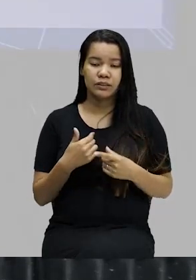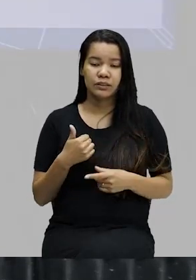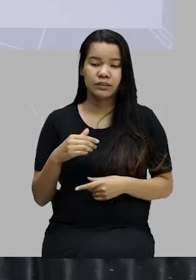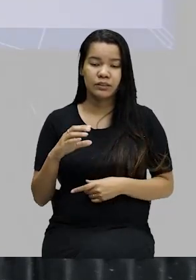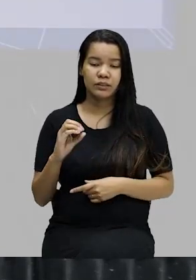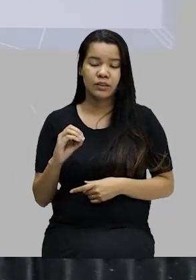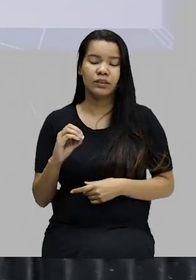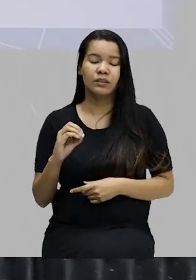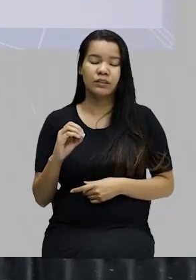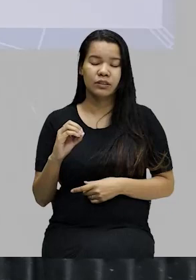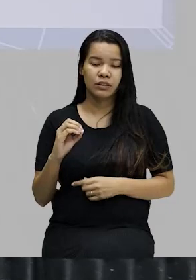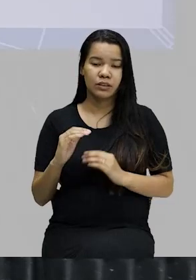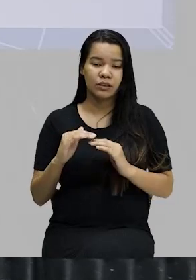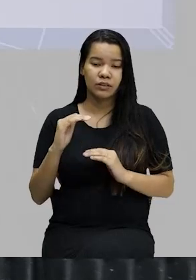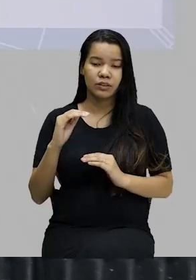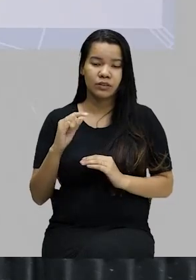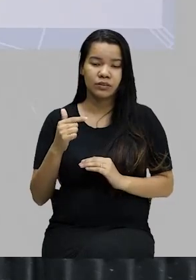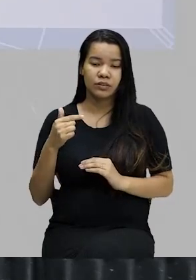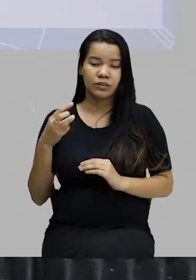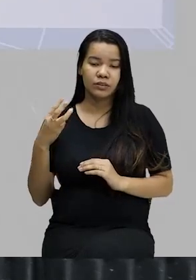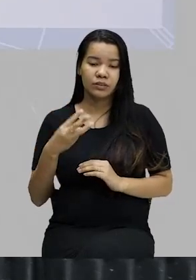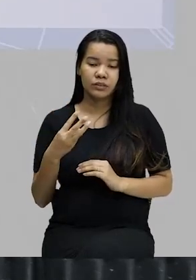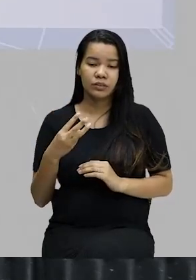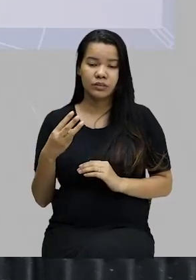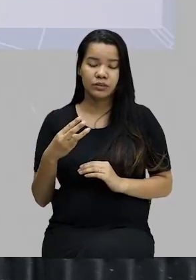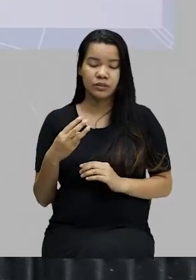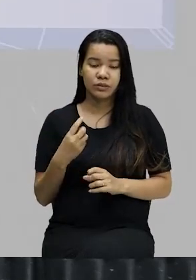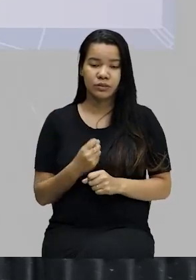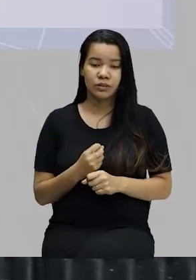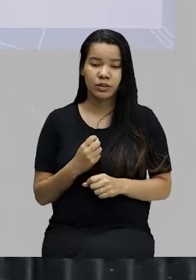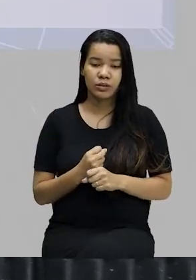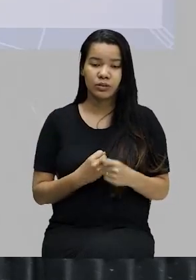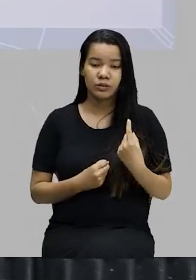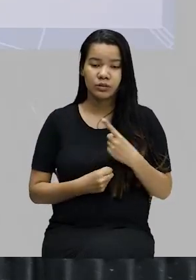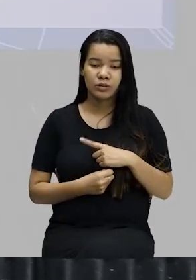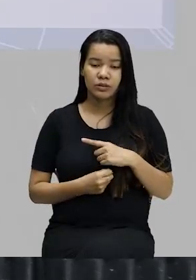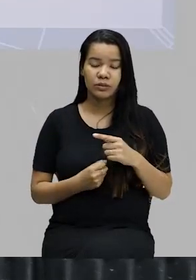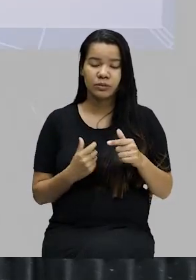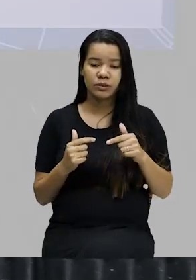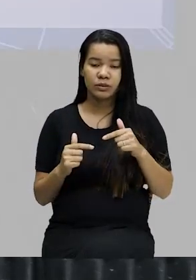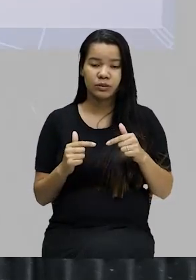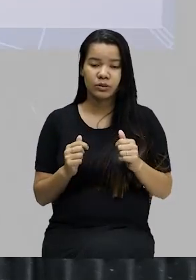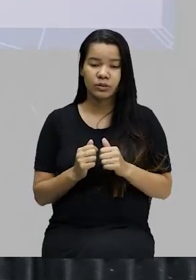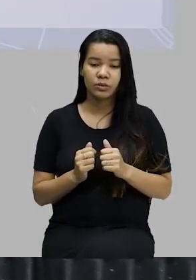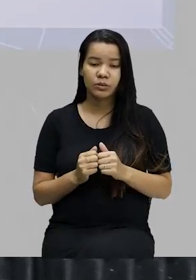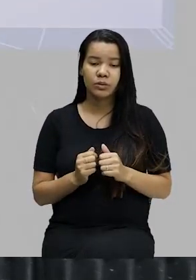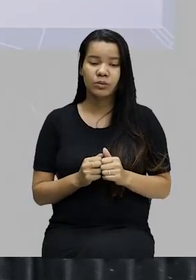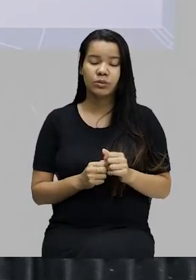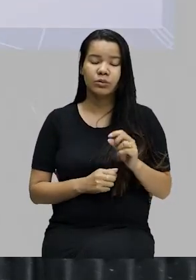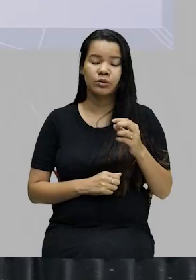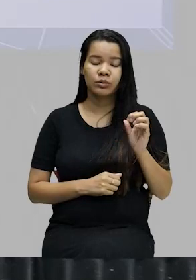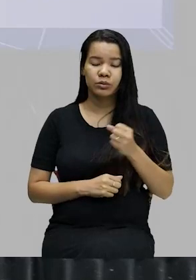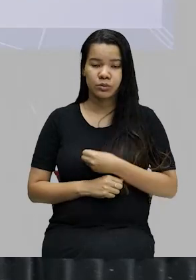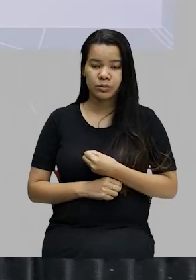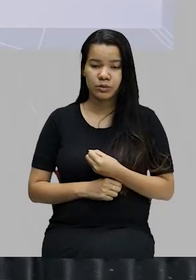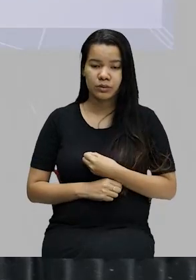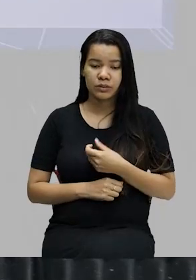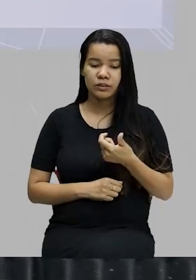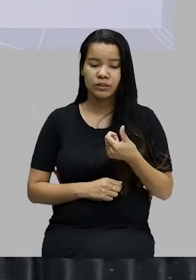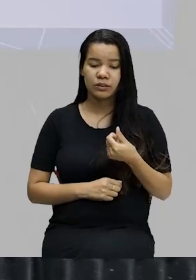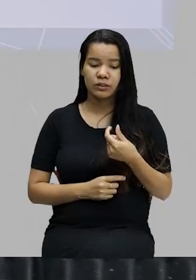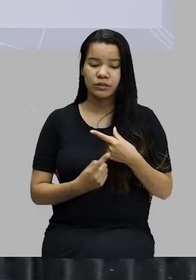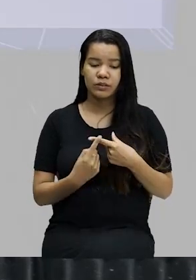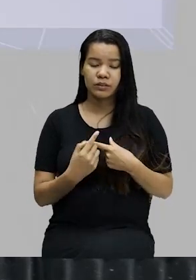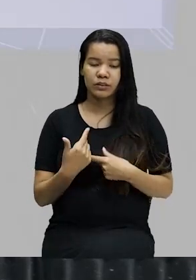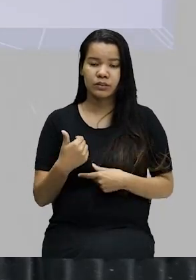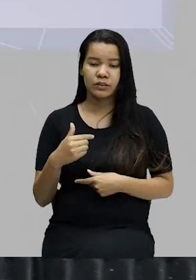na maioria dos cálculos, nós vamos trabalhar com esse número, 6 vezes 10 elevado a 23,